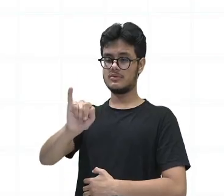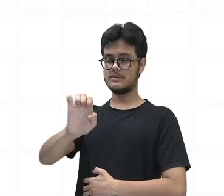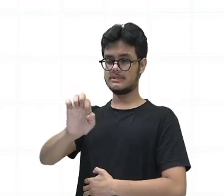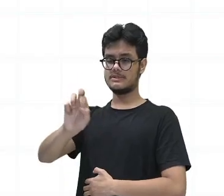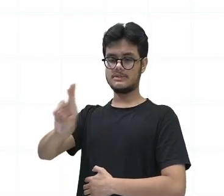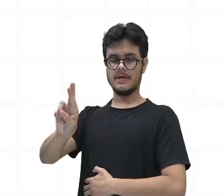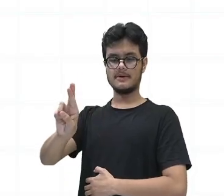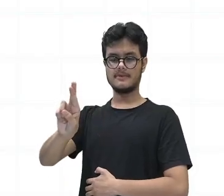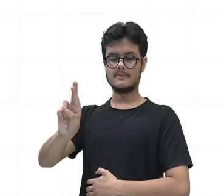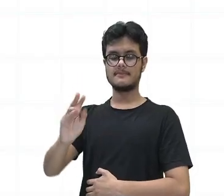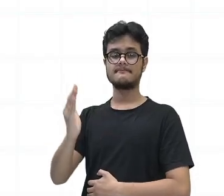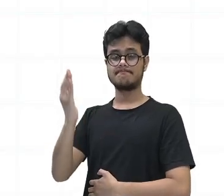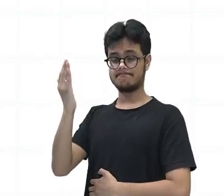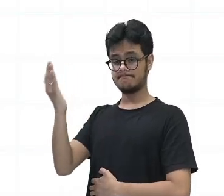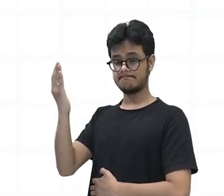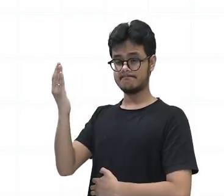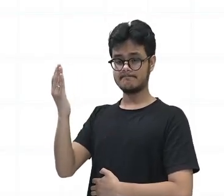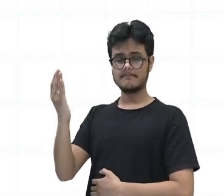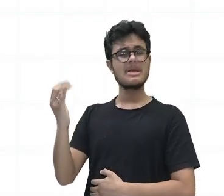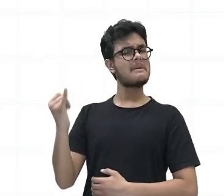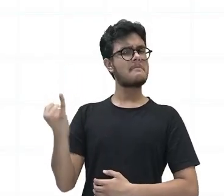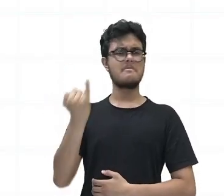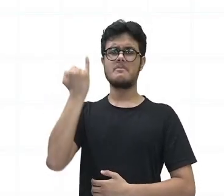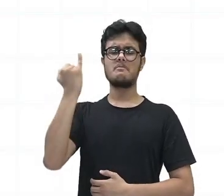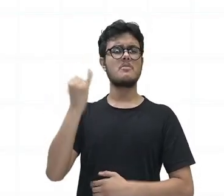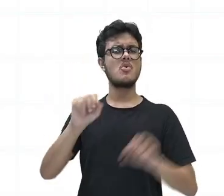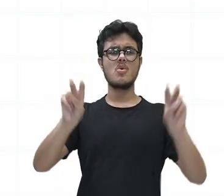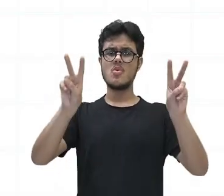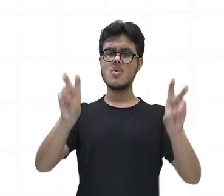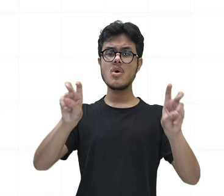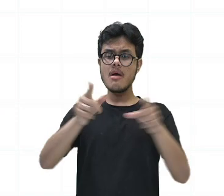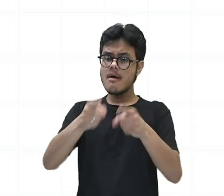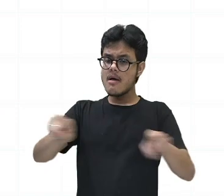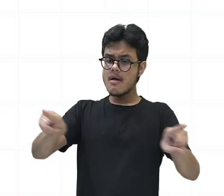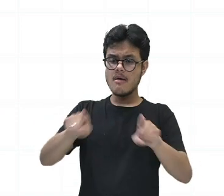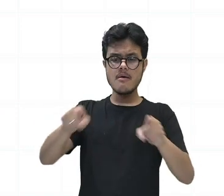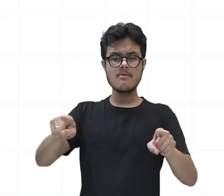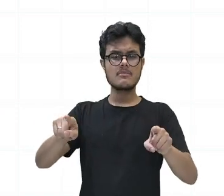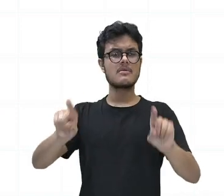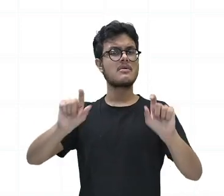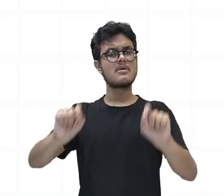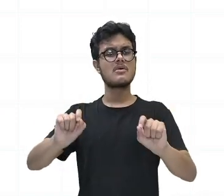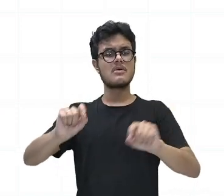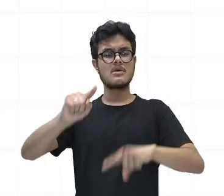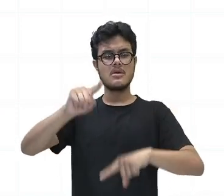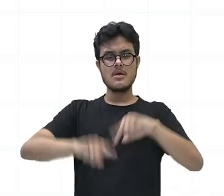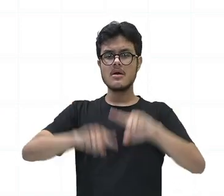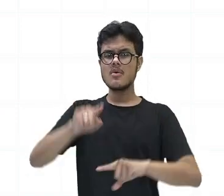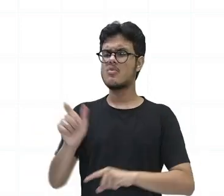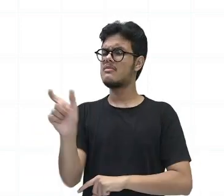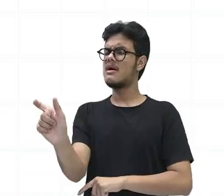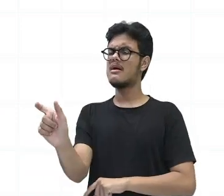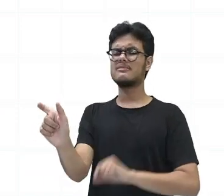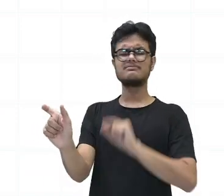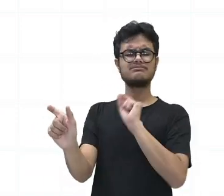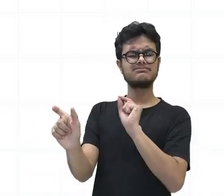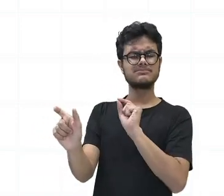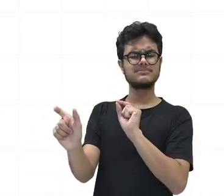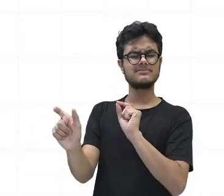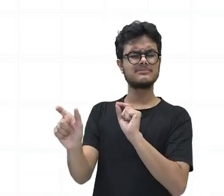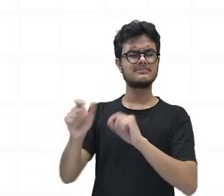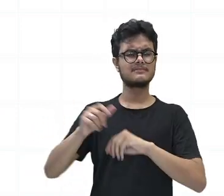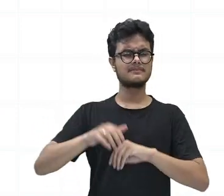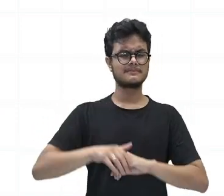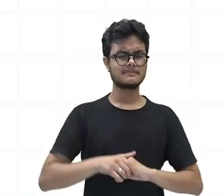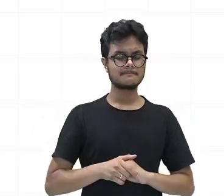também que eu trouxe para vocês, que é muito importante também dentro da questão que envolve a música e os instrumentos musicais, que